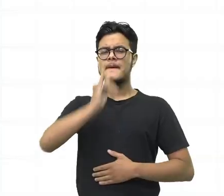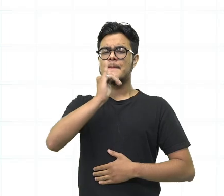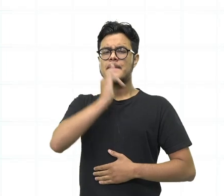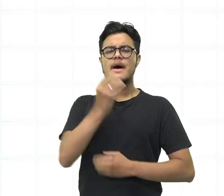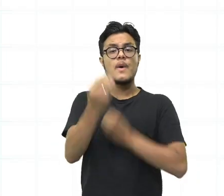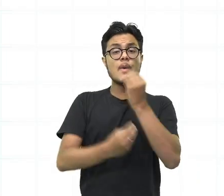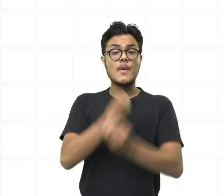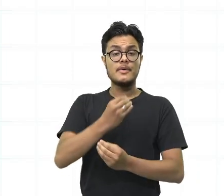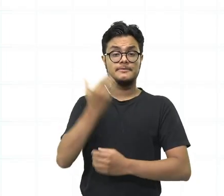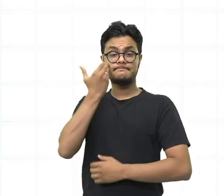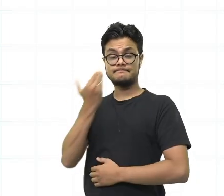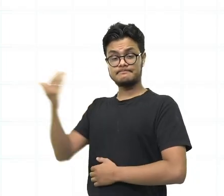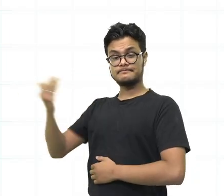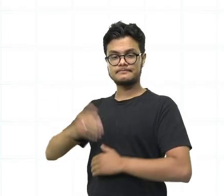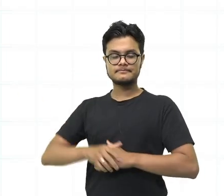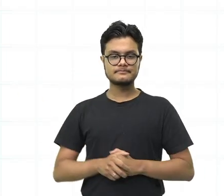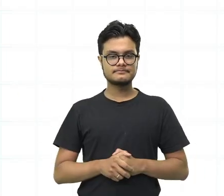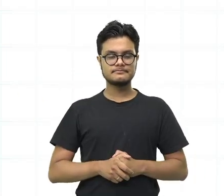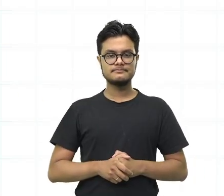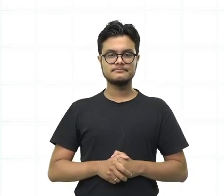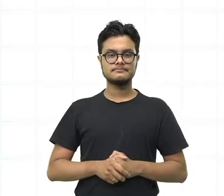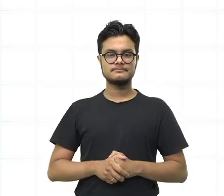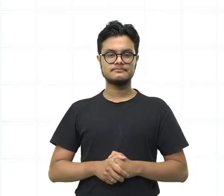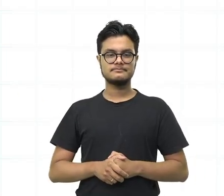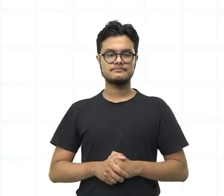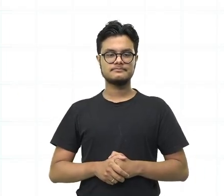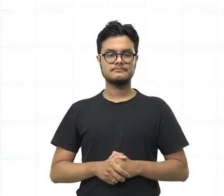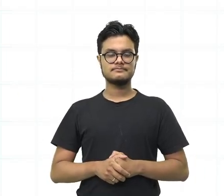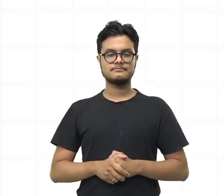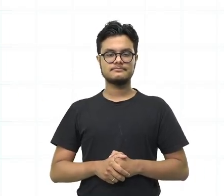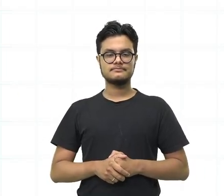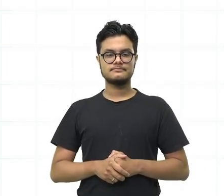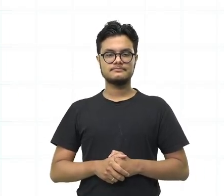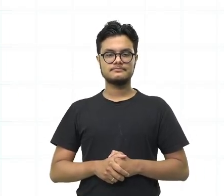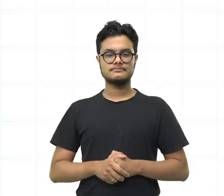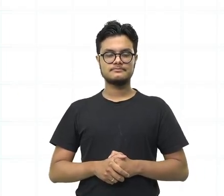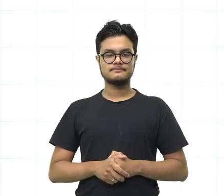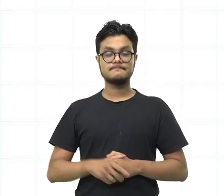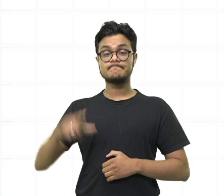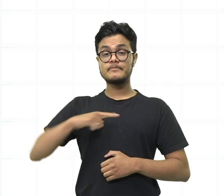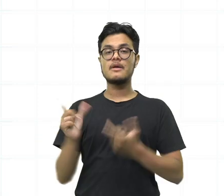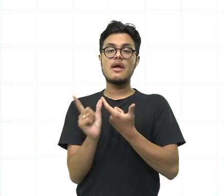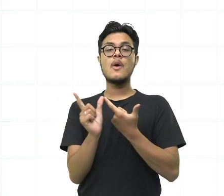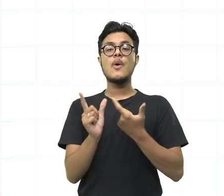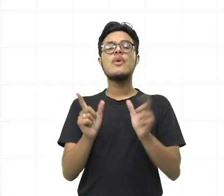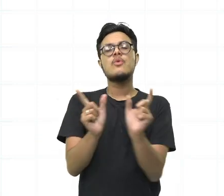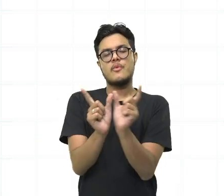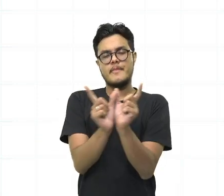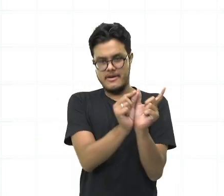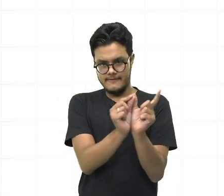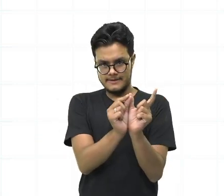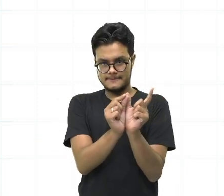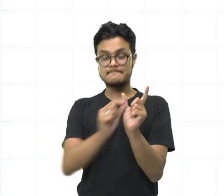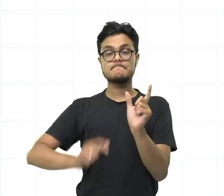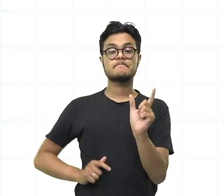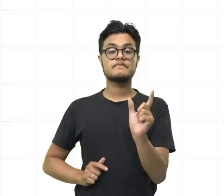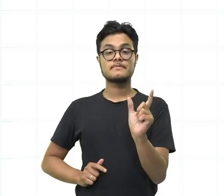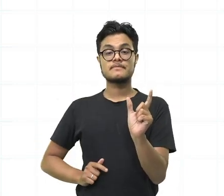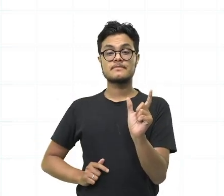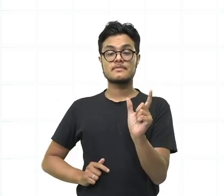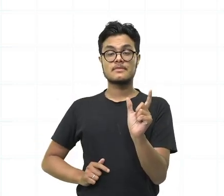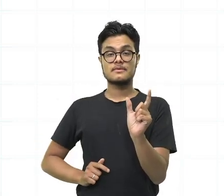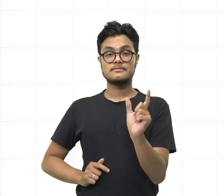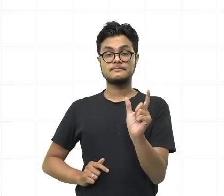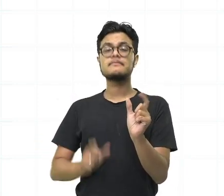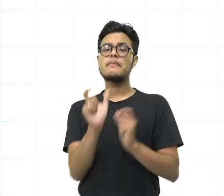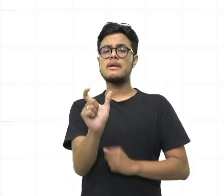exemplo. Olha só, nós temos o afixo, né, prefixo, que vai aparecer